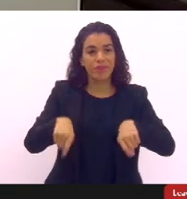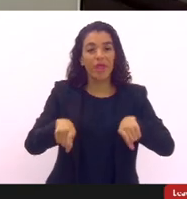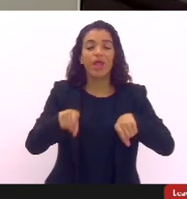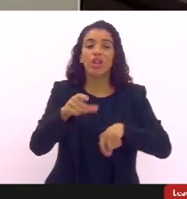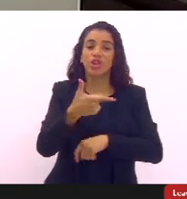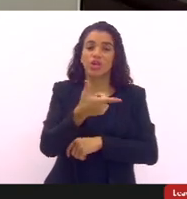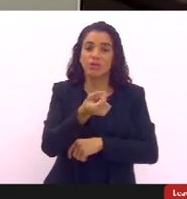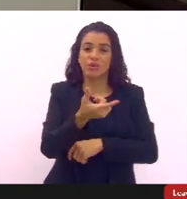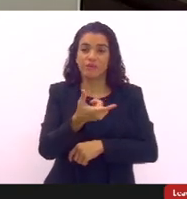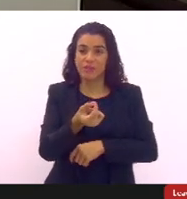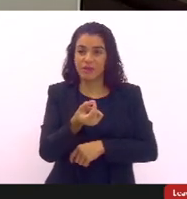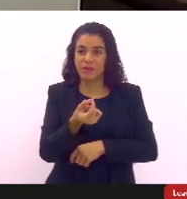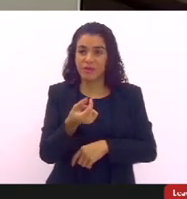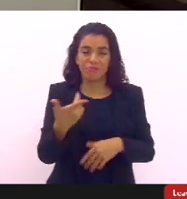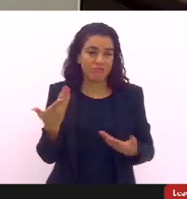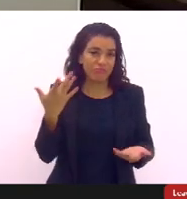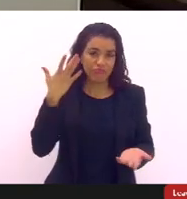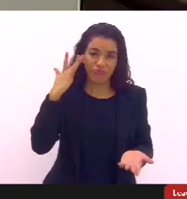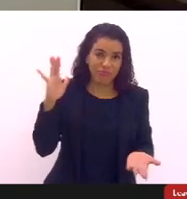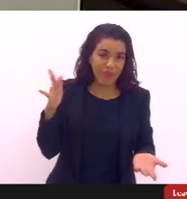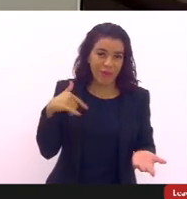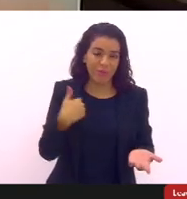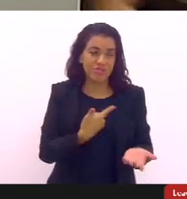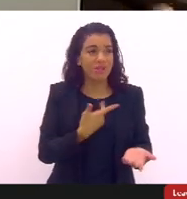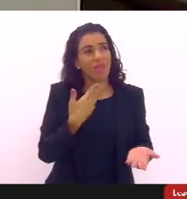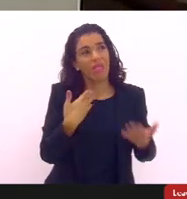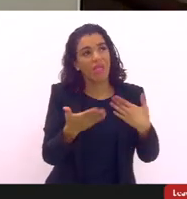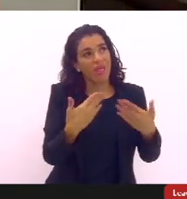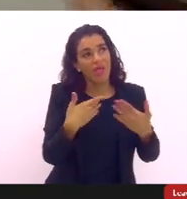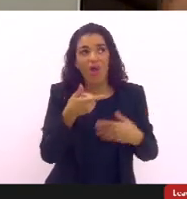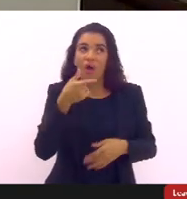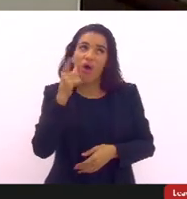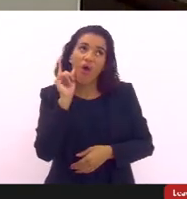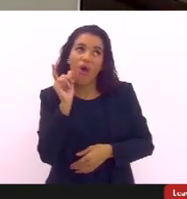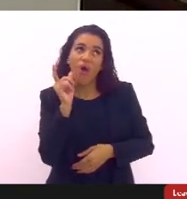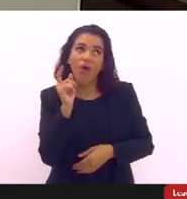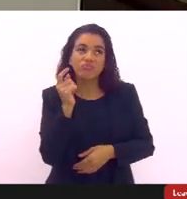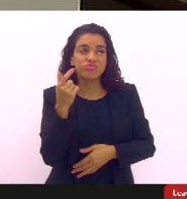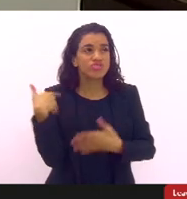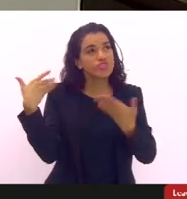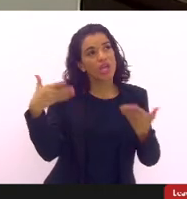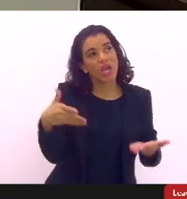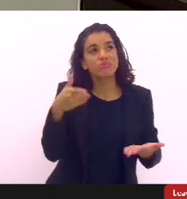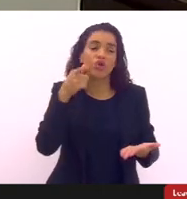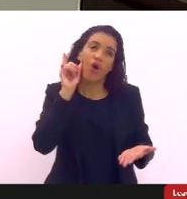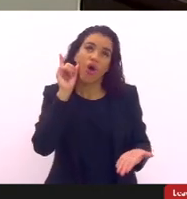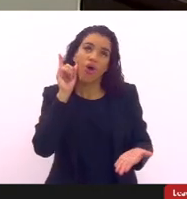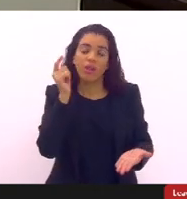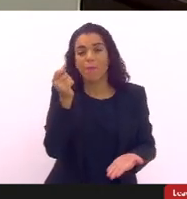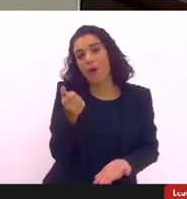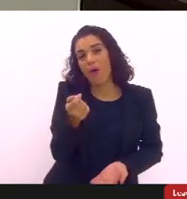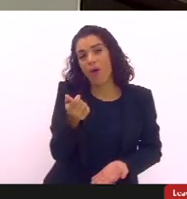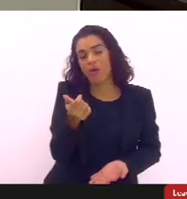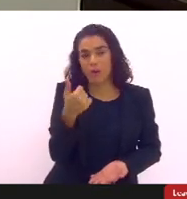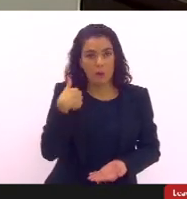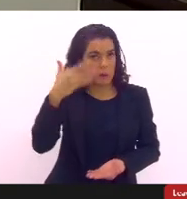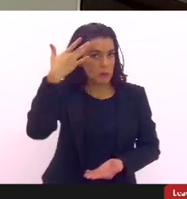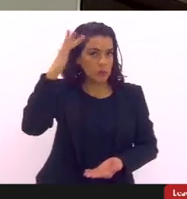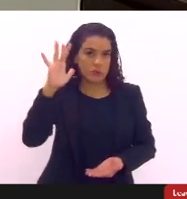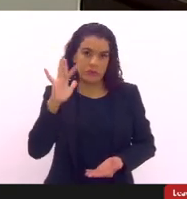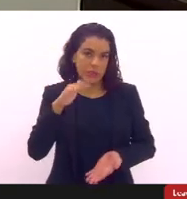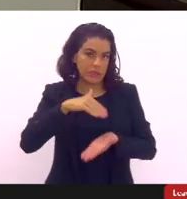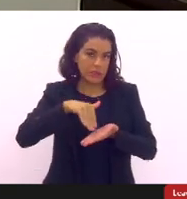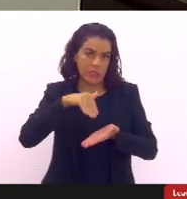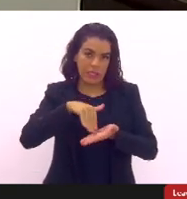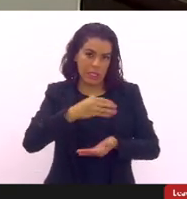nem para a gente ficar falando chegamos ontem, chegamos ainda pouco, porque eu nem sei quanto tempo a